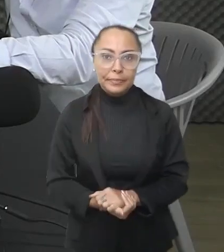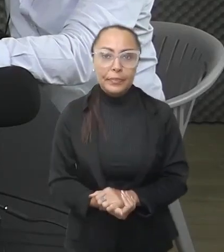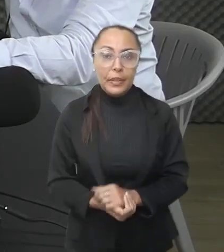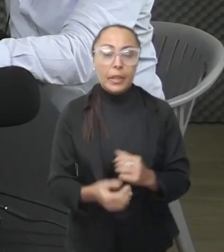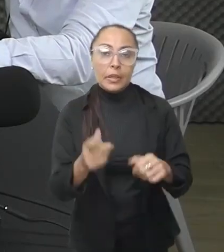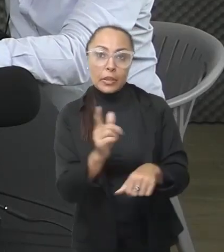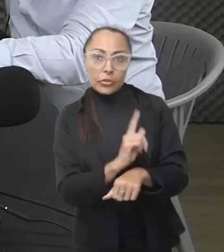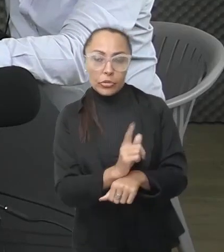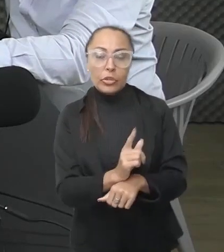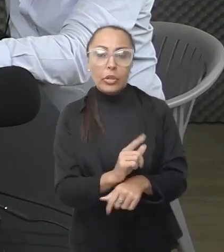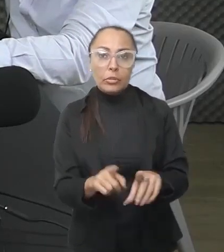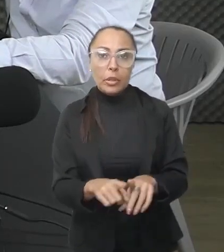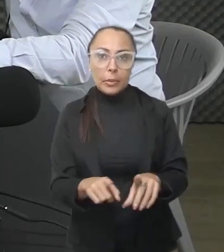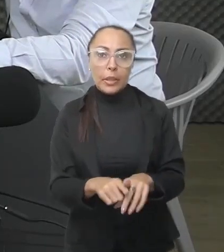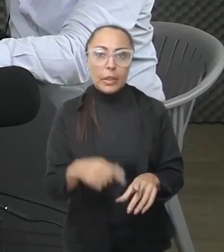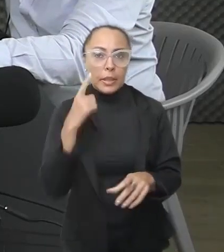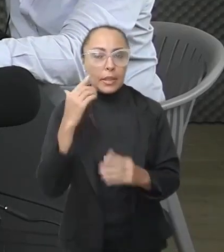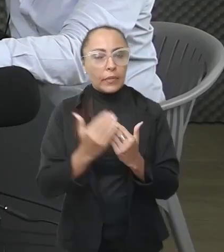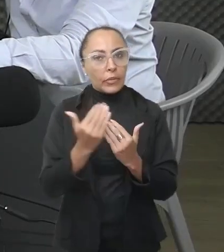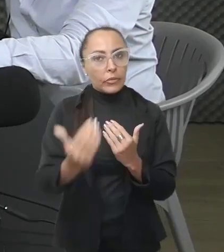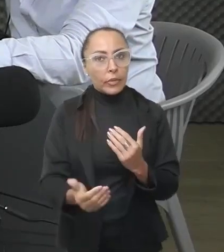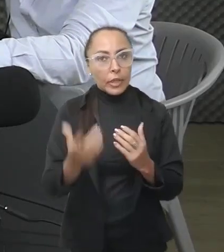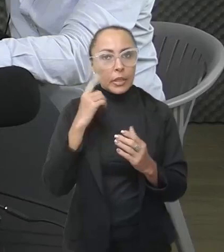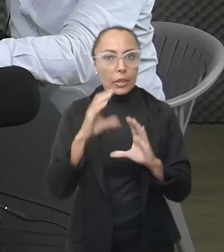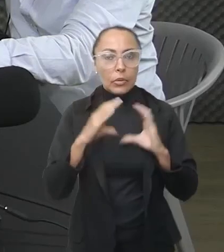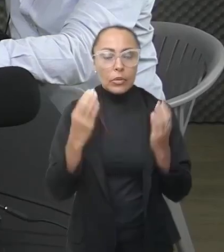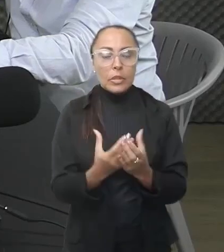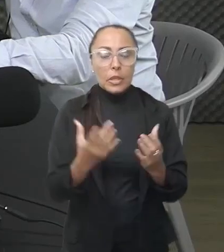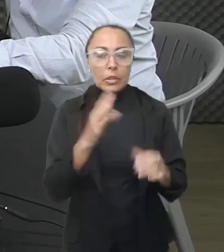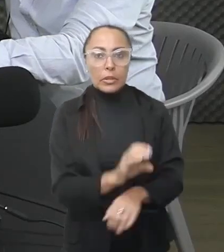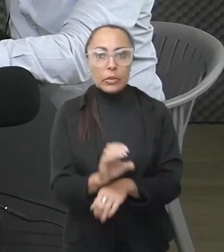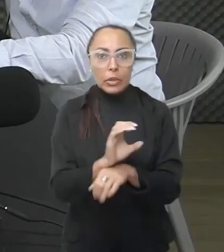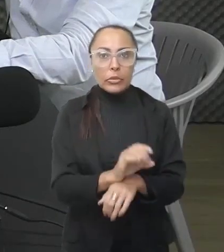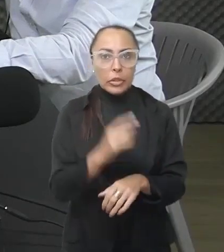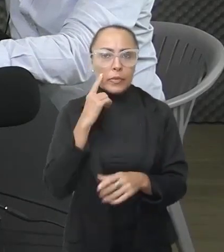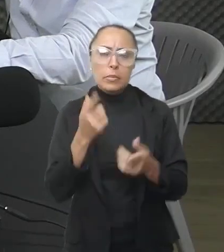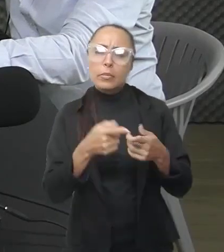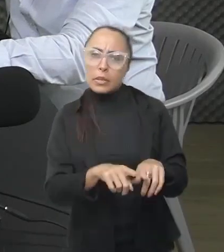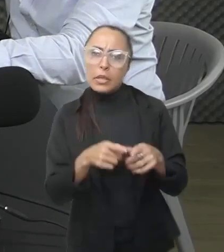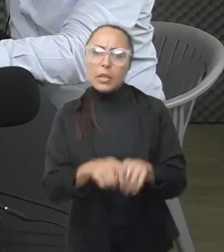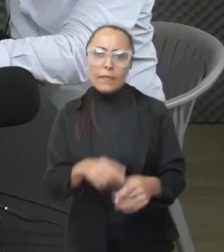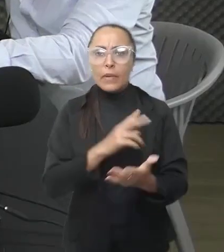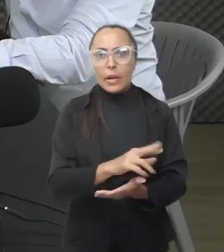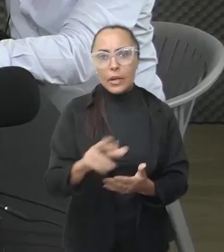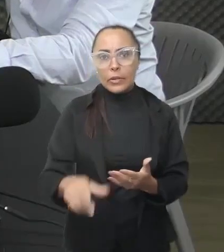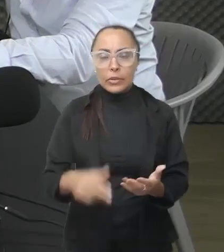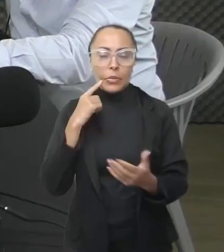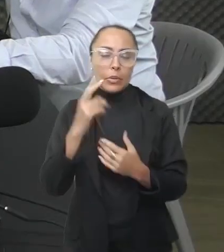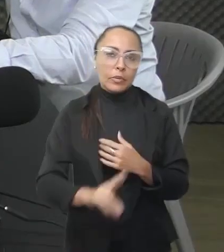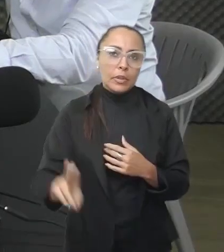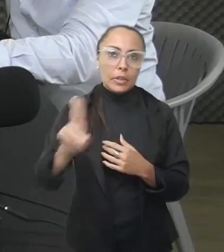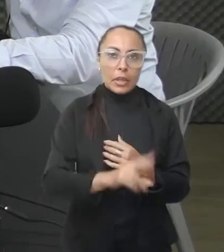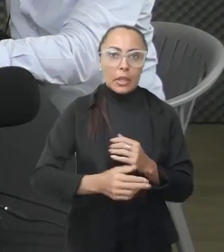gestão, né, que Eduardo estava à frente do Conselho Estadual, a gente fez muitas parcerias entre o Conselho e a Universidade.